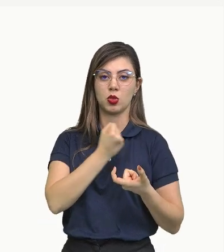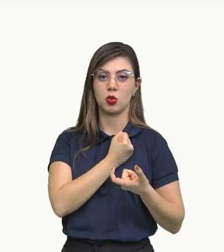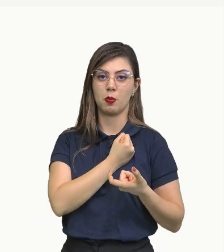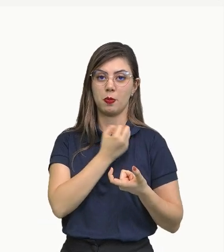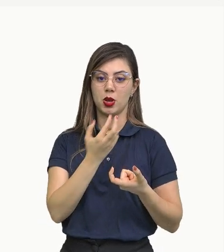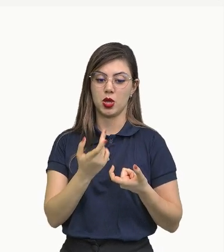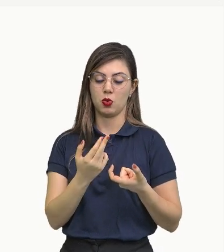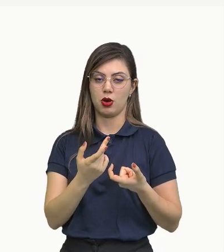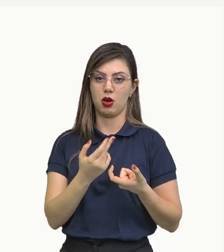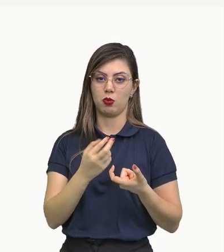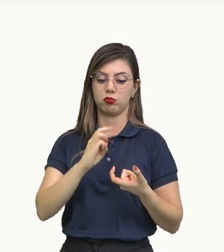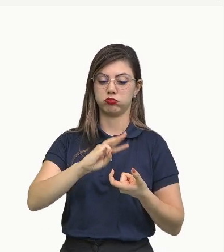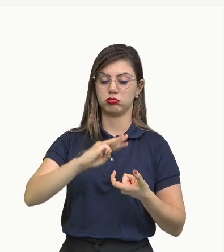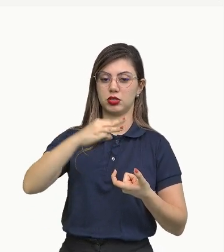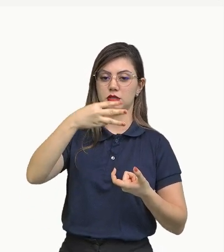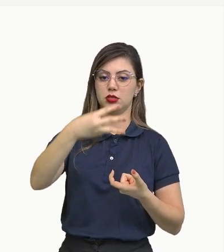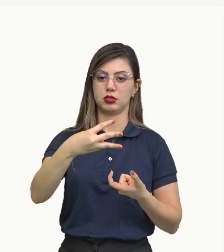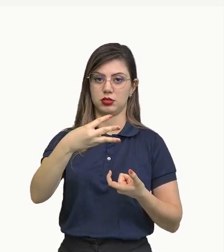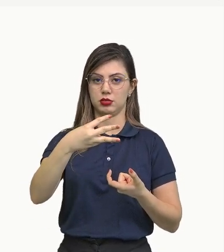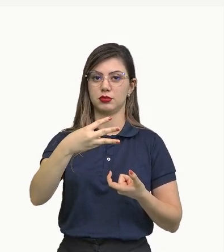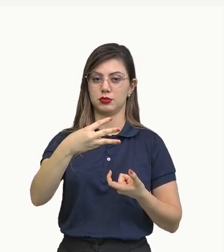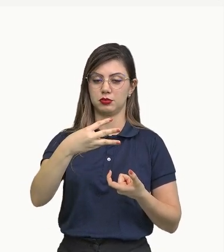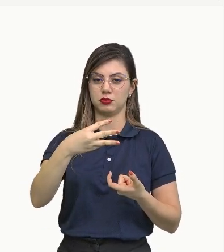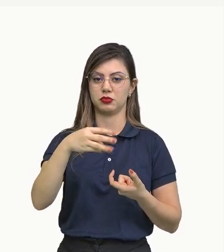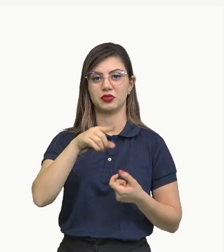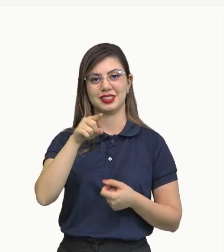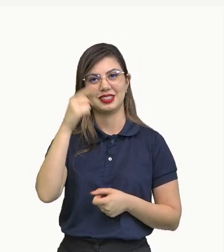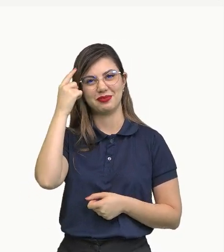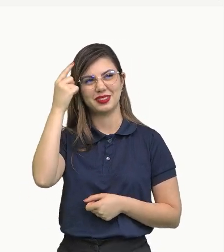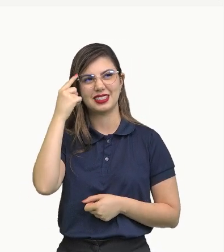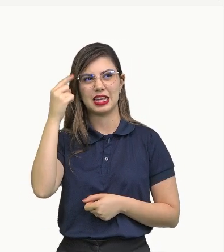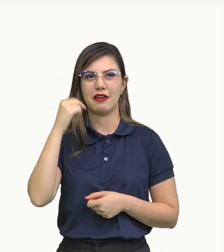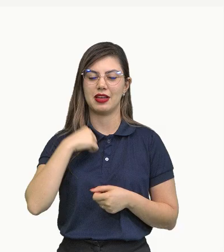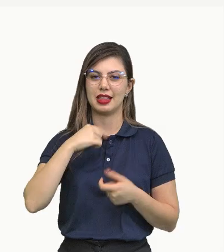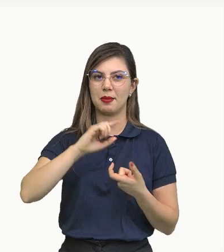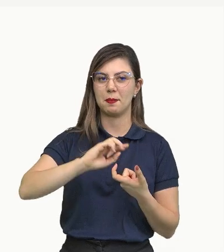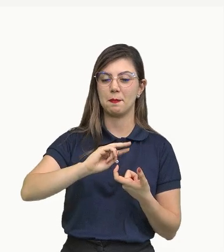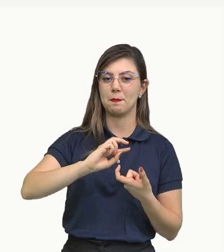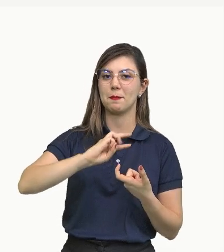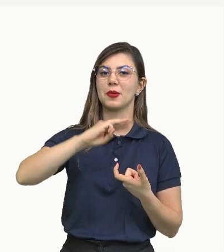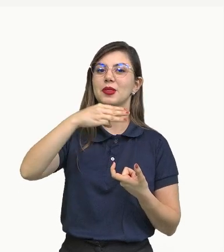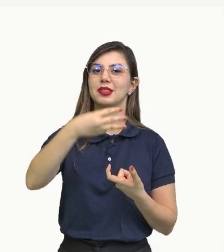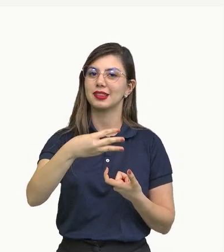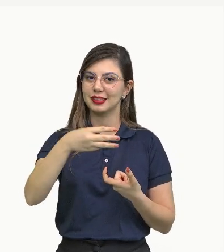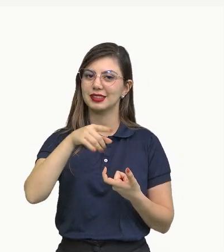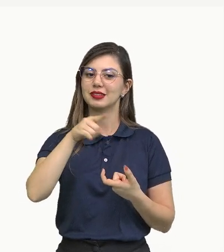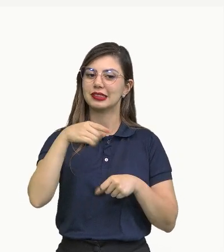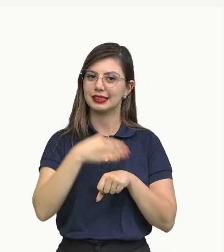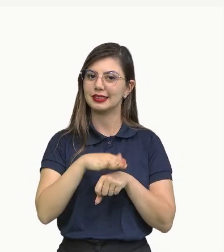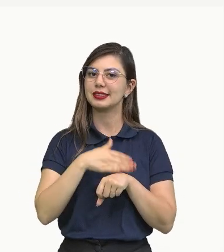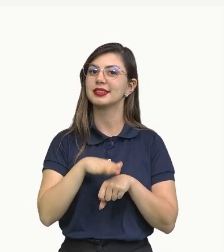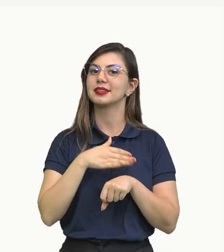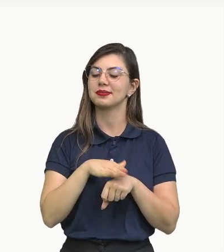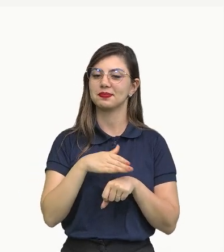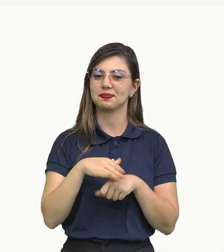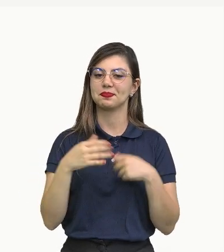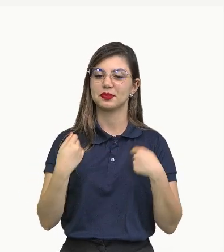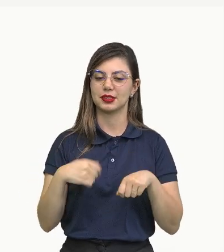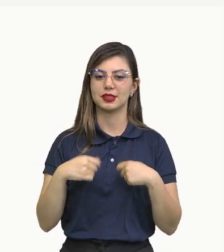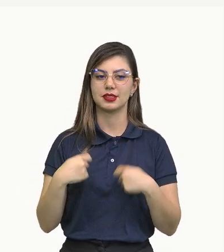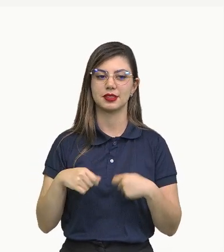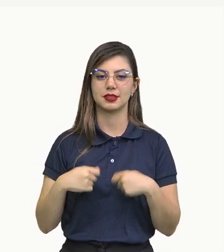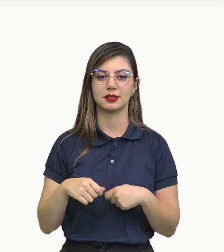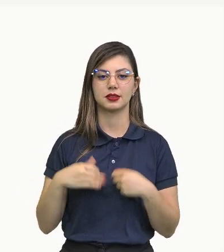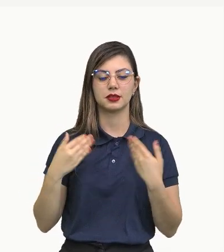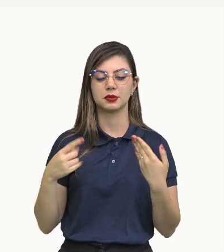coisa puxa a outra. Se você pensava que você não ia mais usar potência, pois é, lamento te decepcionar, mas aqui você vai usar. Então, a gente percebe